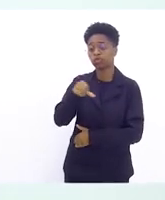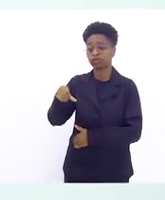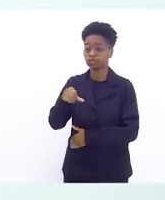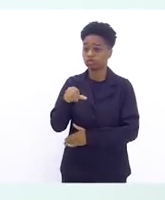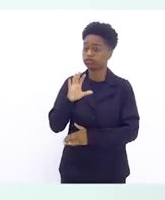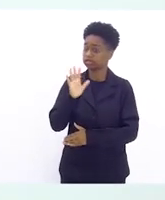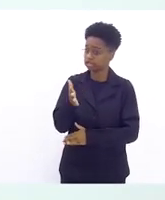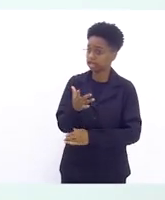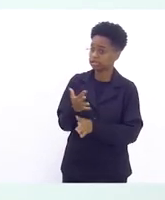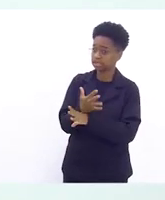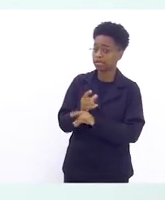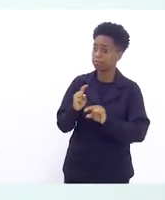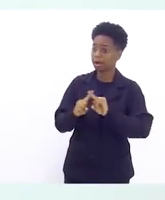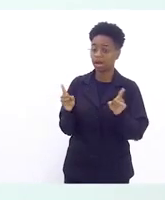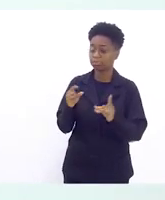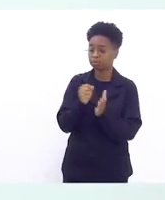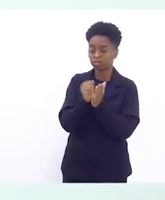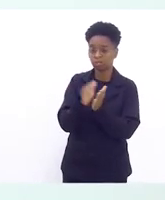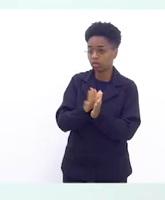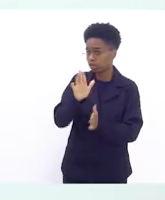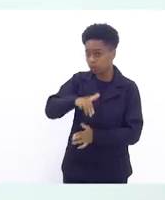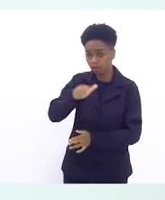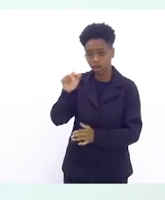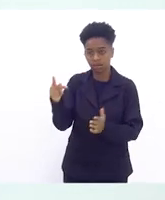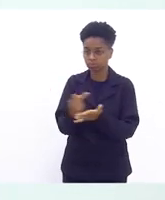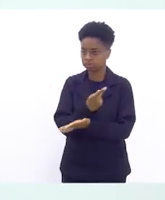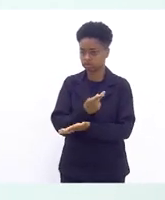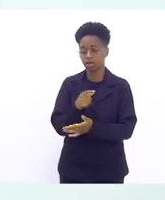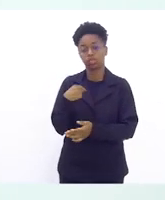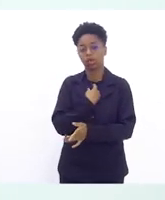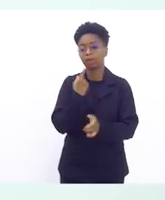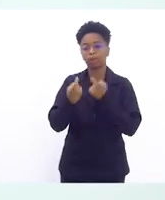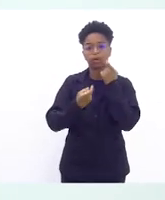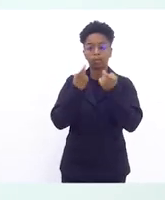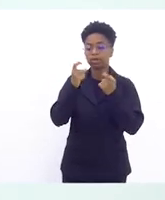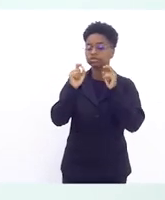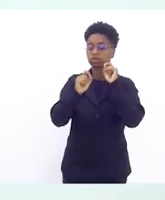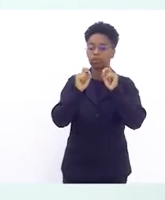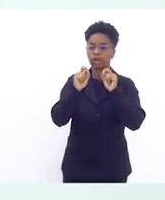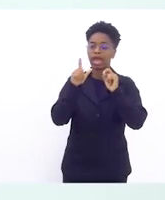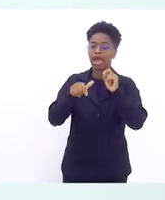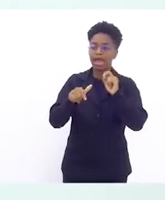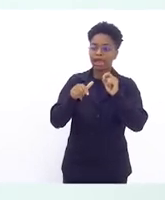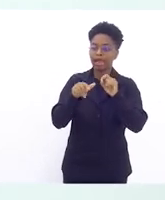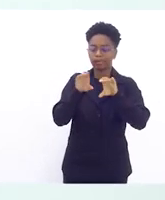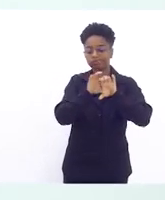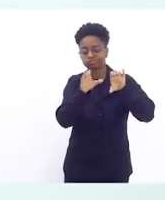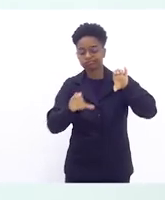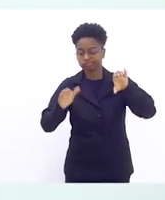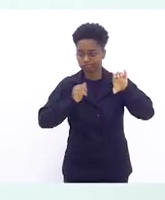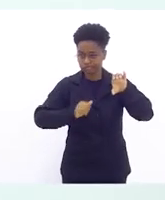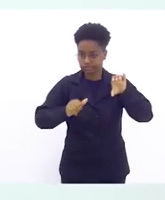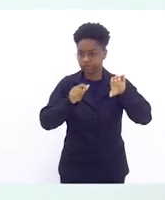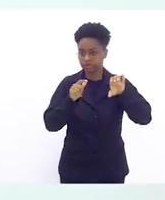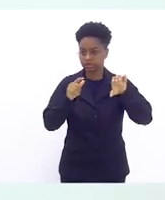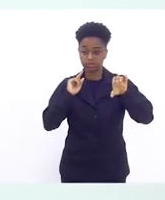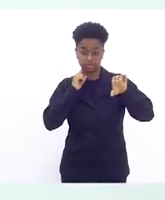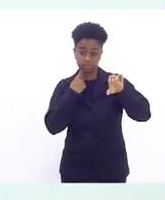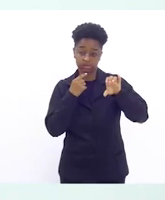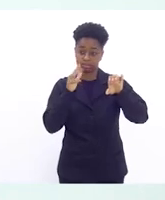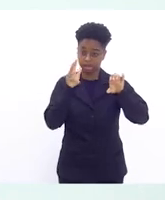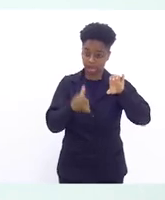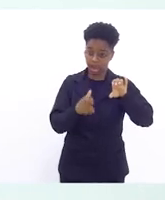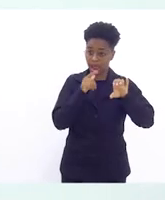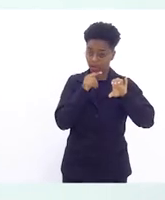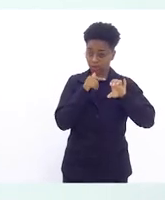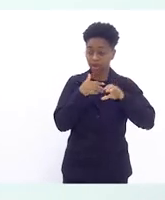nunca foi multada então nossa preocupação é contra o saneamento e a gente queria saber se através do fecan é